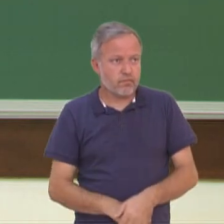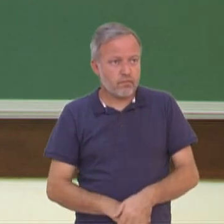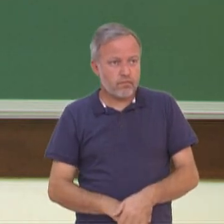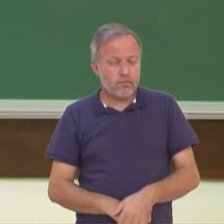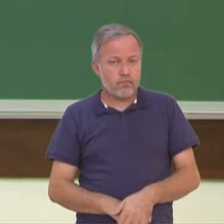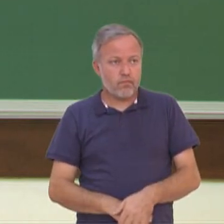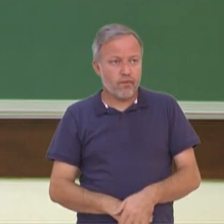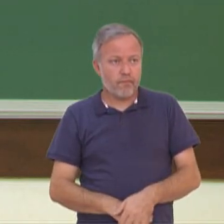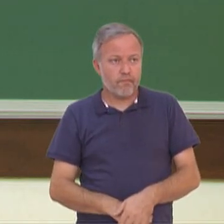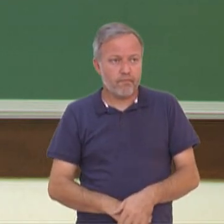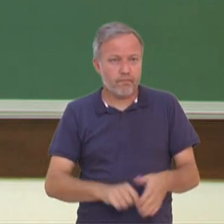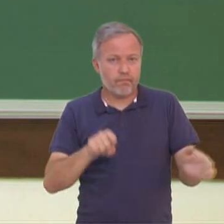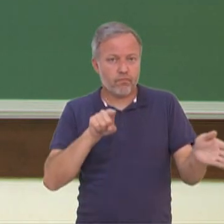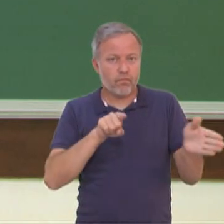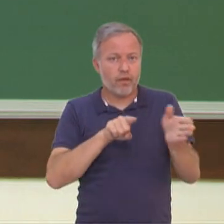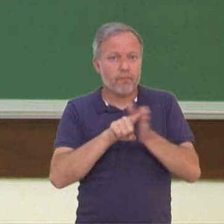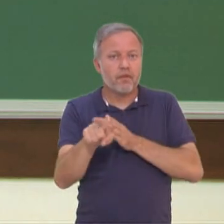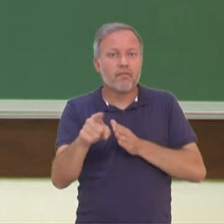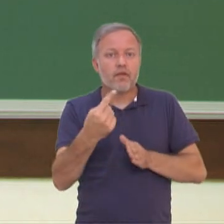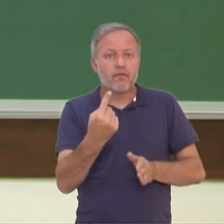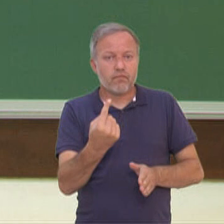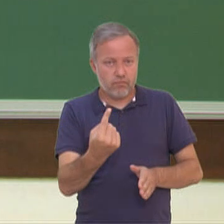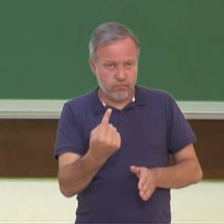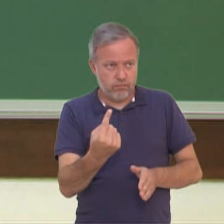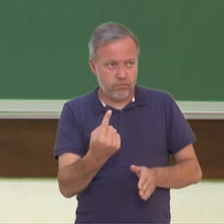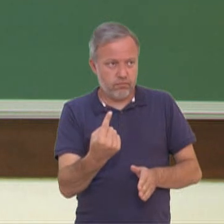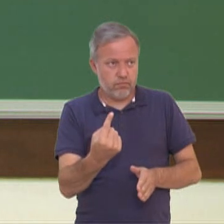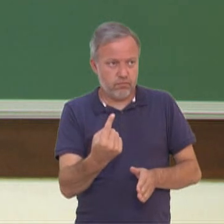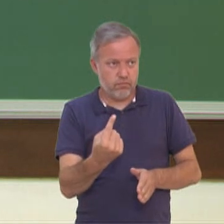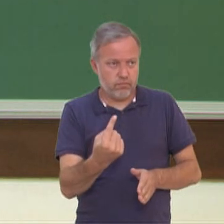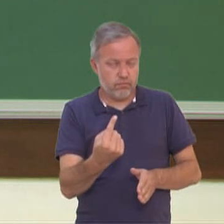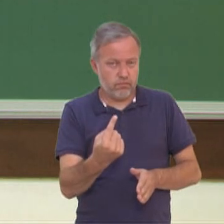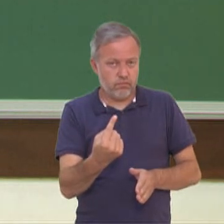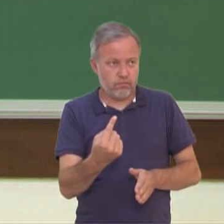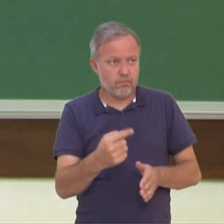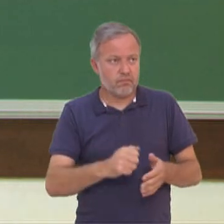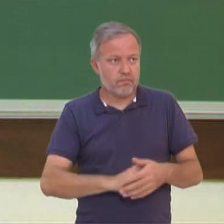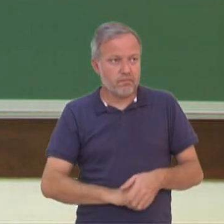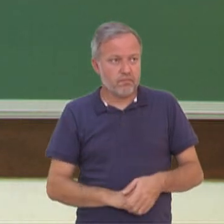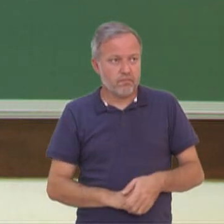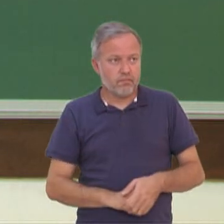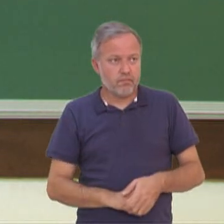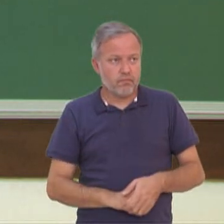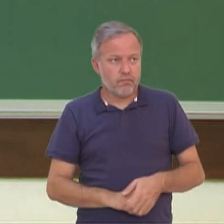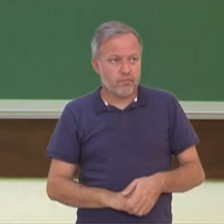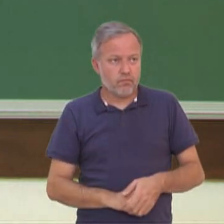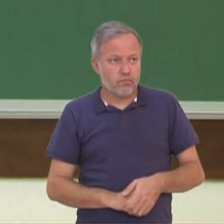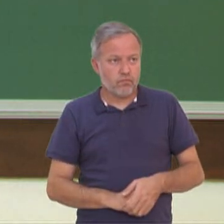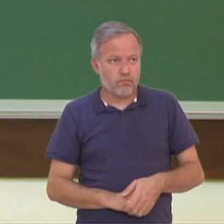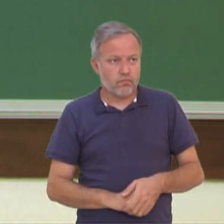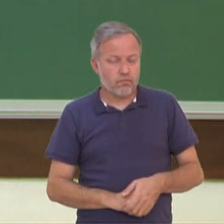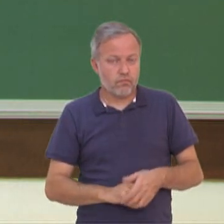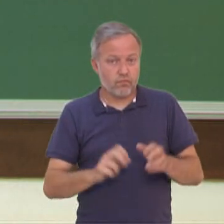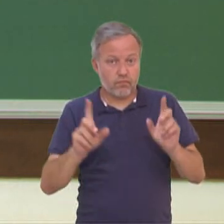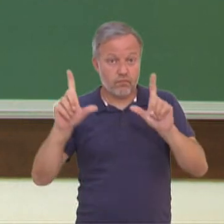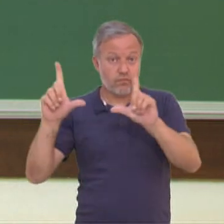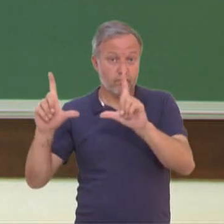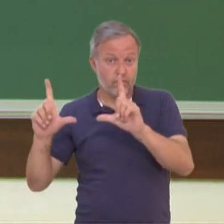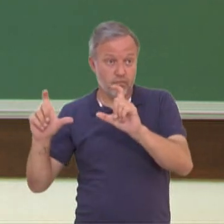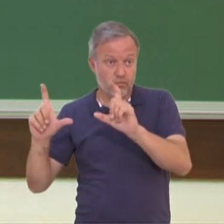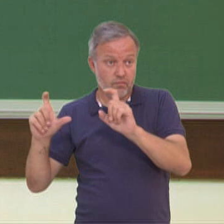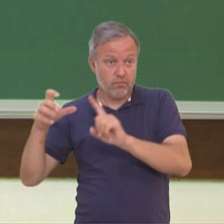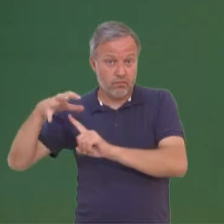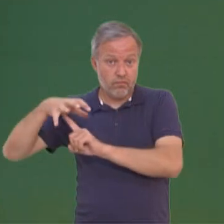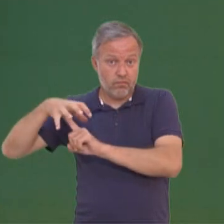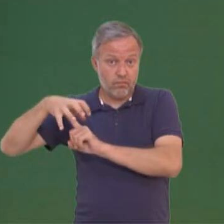lá, parte a parte. Aquele quiz básico para ativar o seu cérebro. Olha aqui. Aqui do lado, cogumelos do